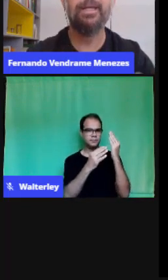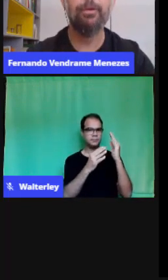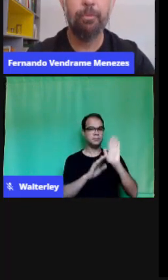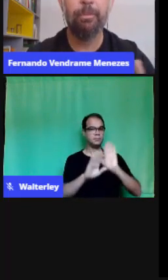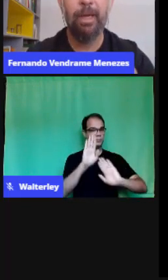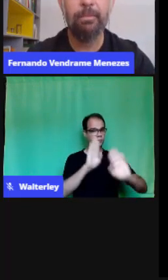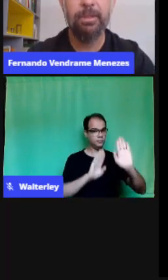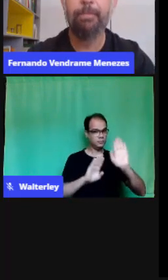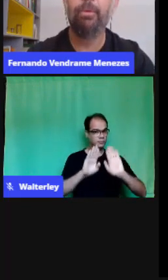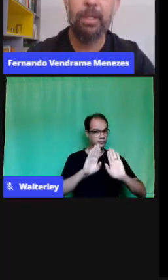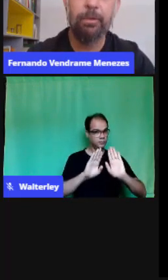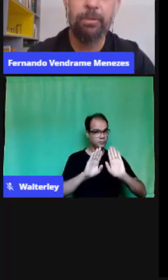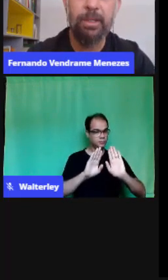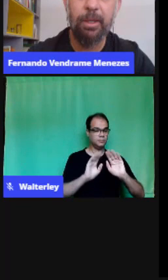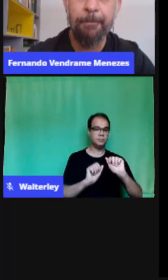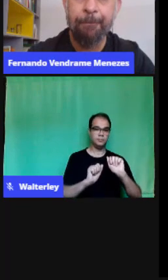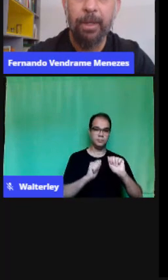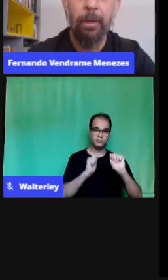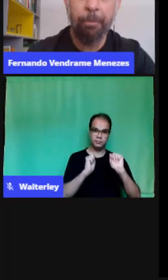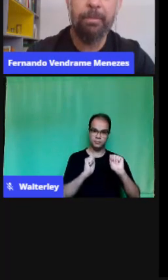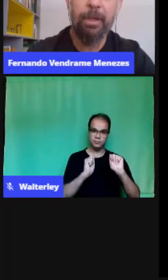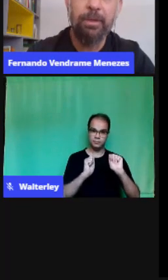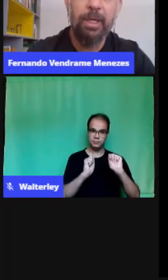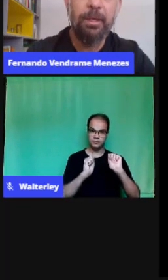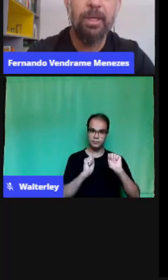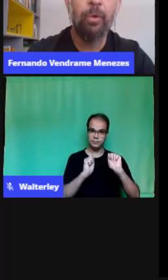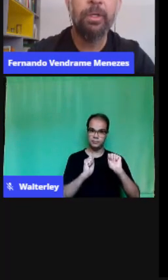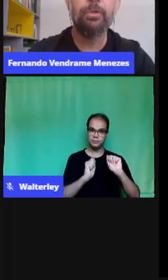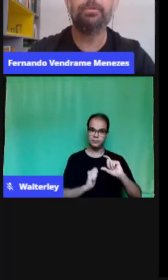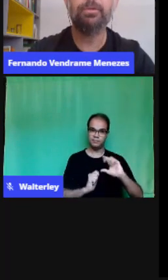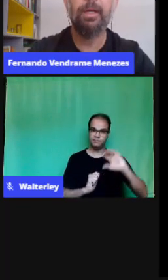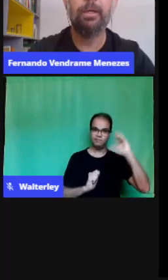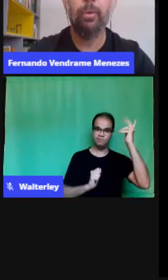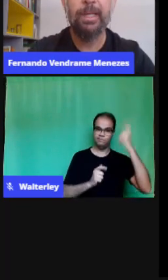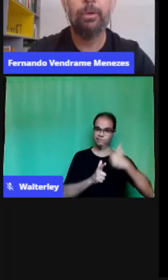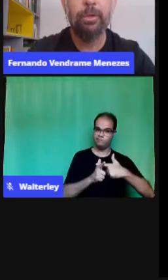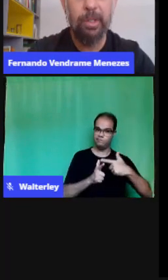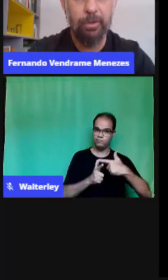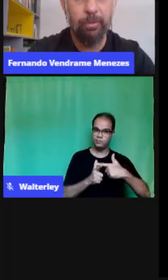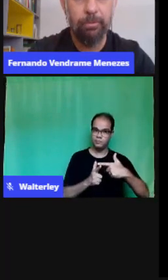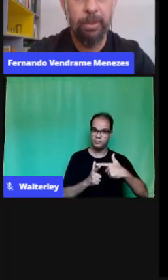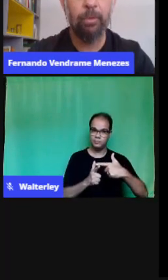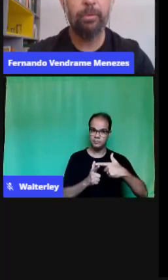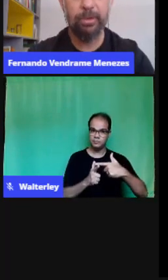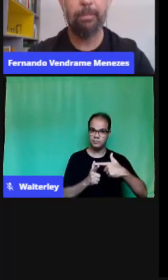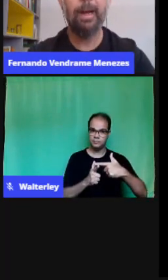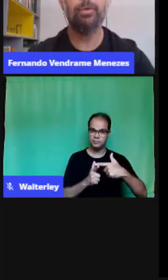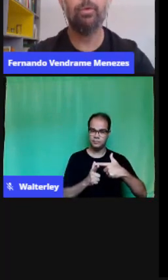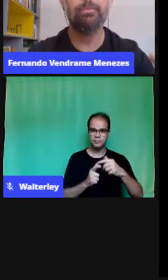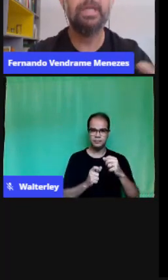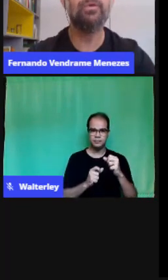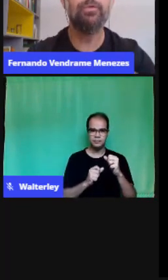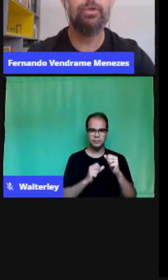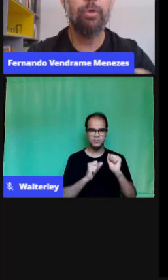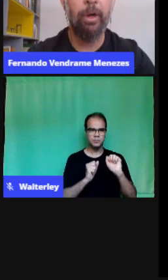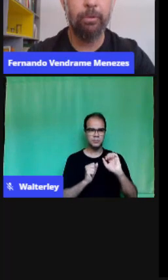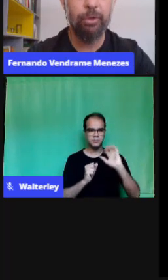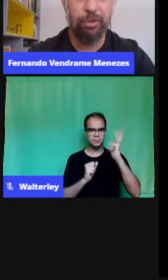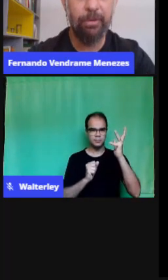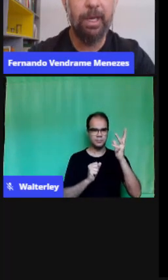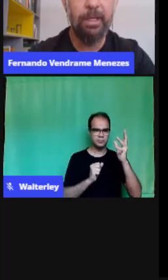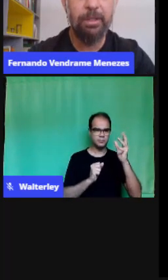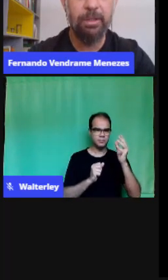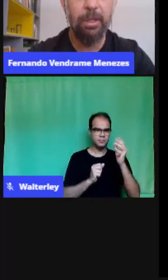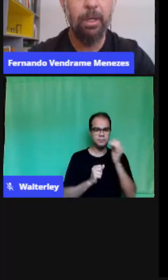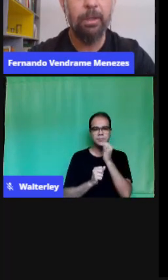dois pequenos problemas que podem acontecer. O primeiro deles é o risco do anacronismo. Quando eu trabalho com períodos